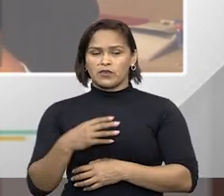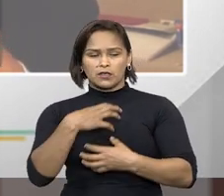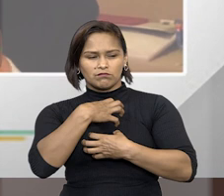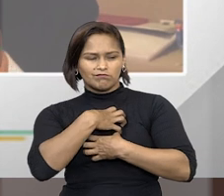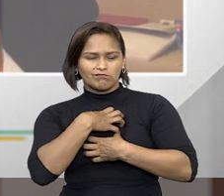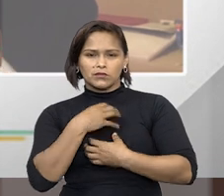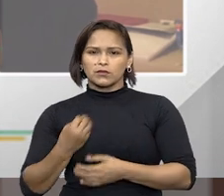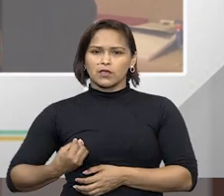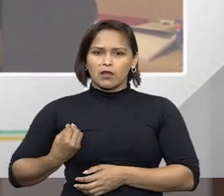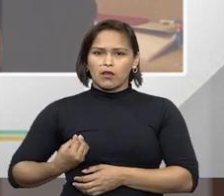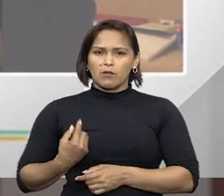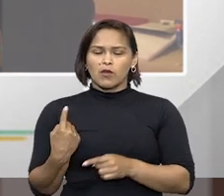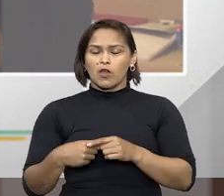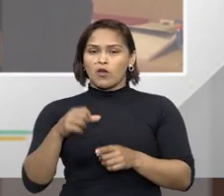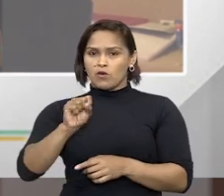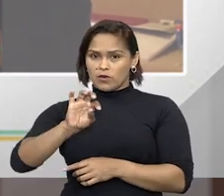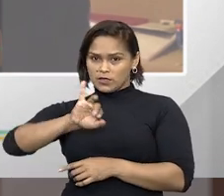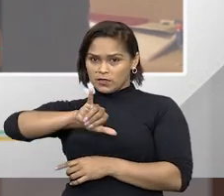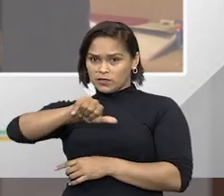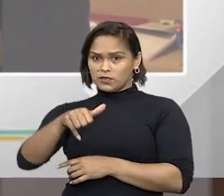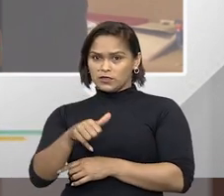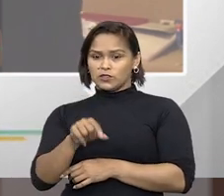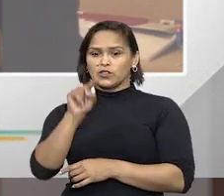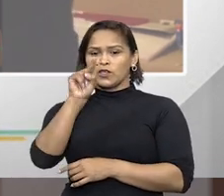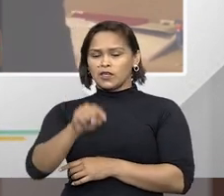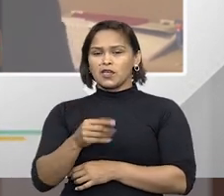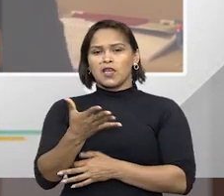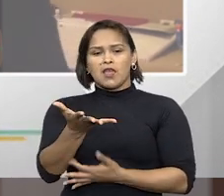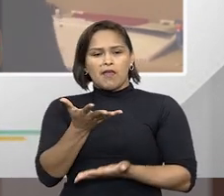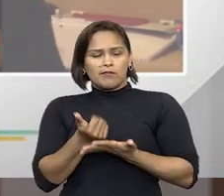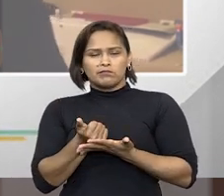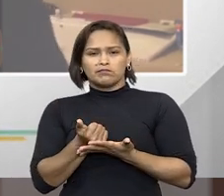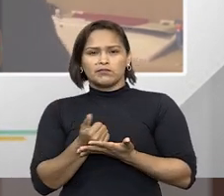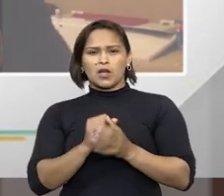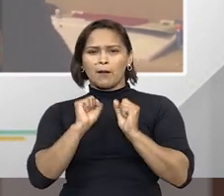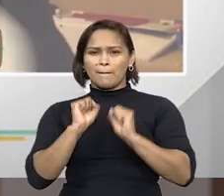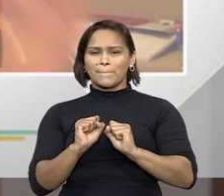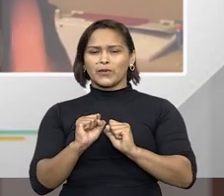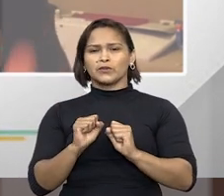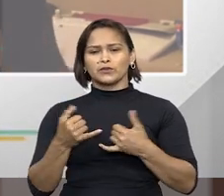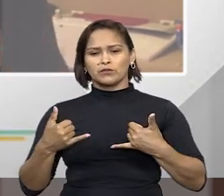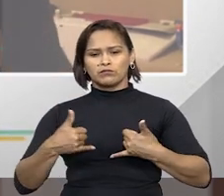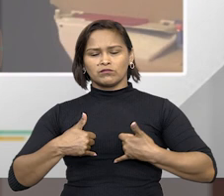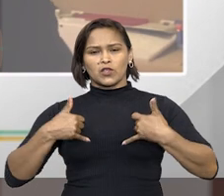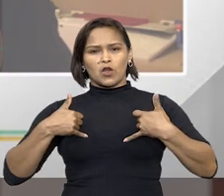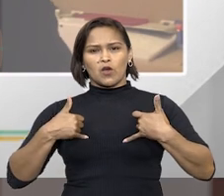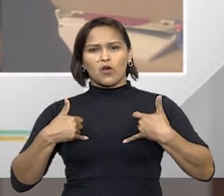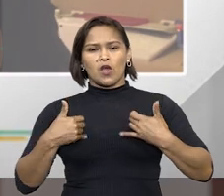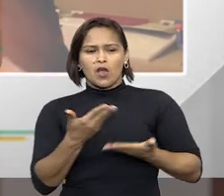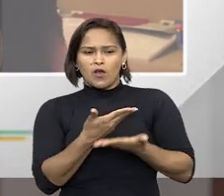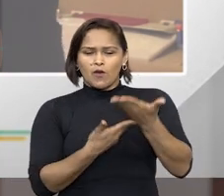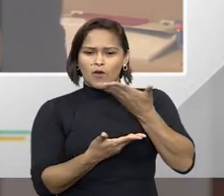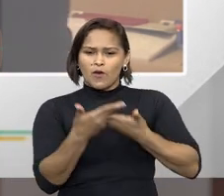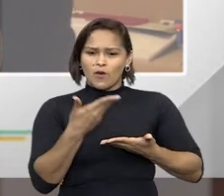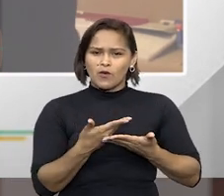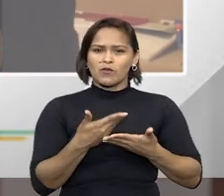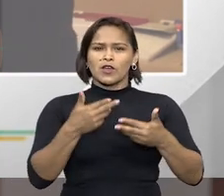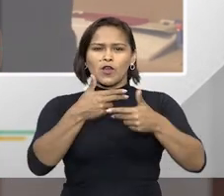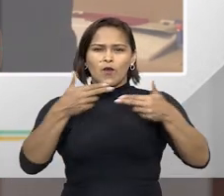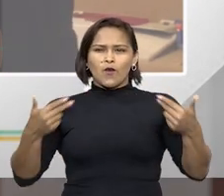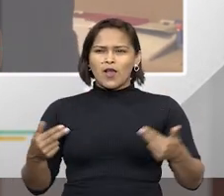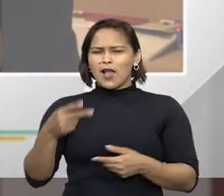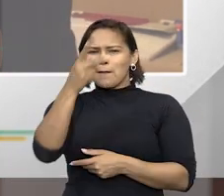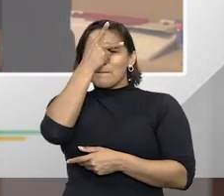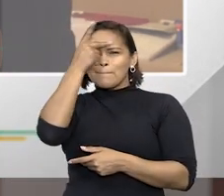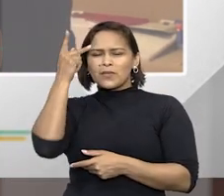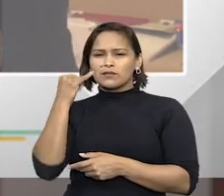E o STJ me deu a honra de conviver com grandes figuras